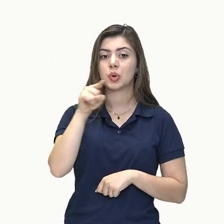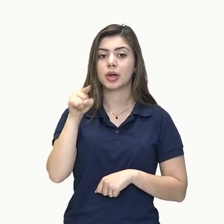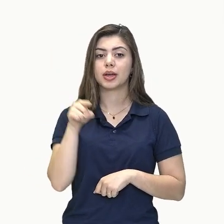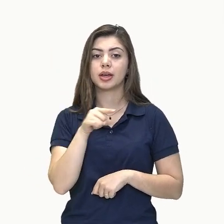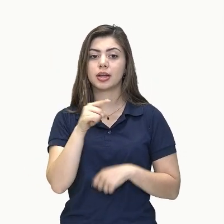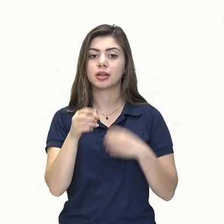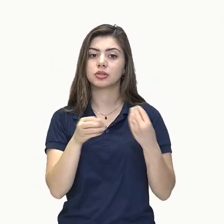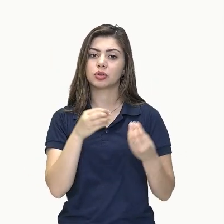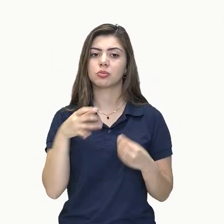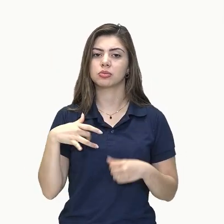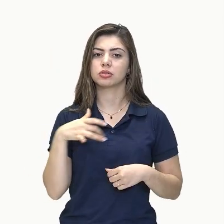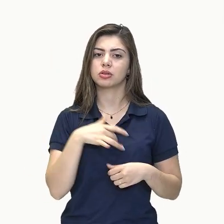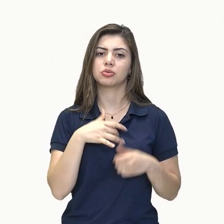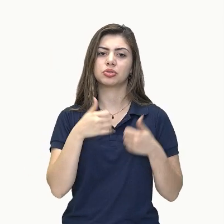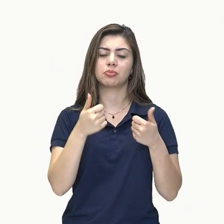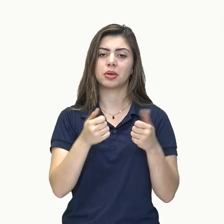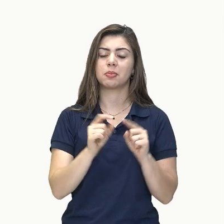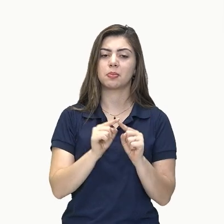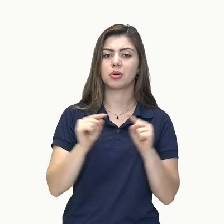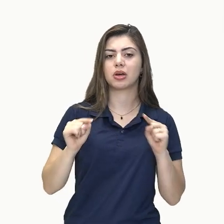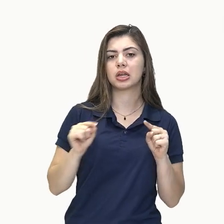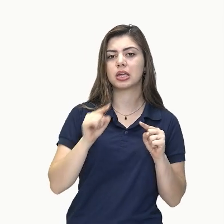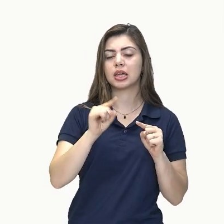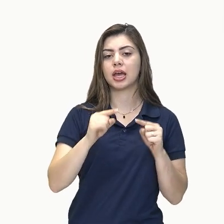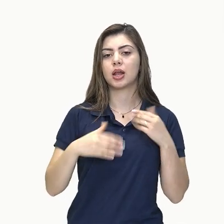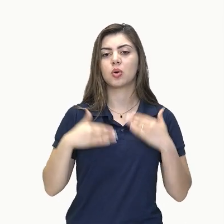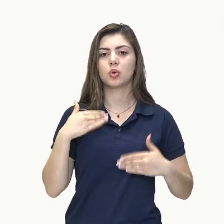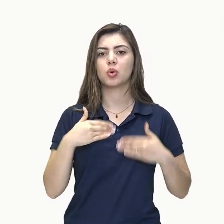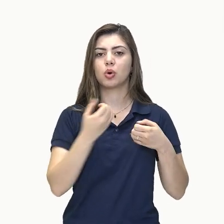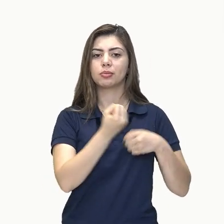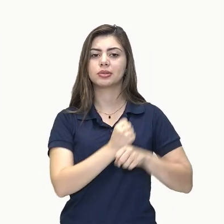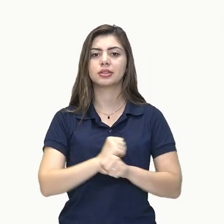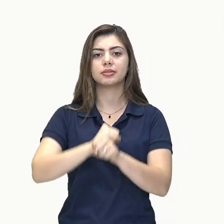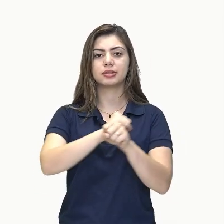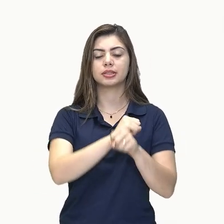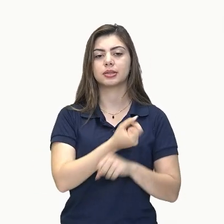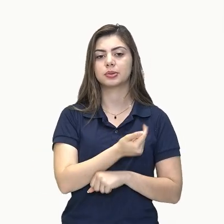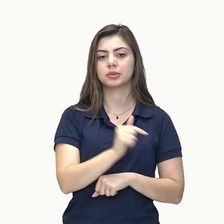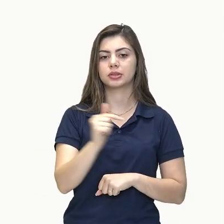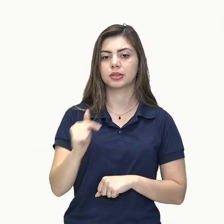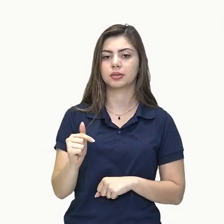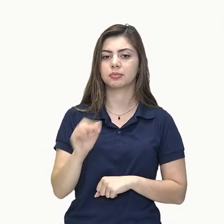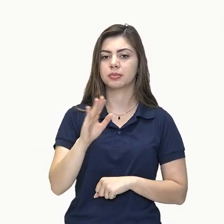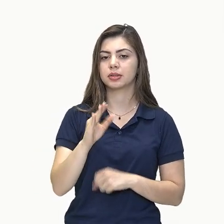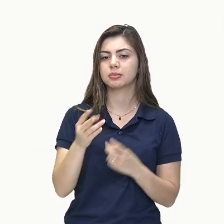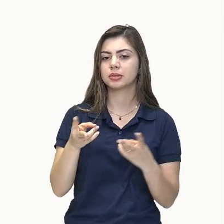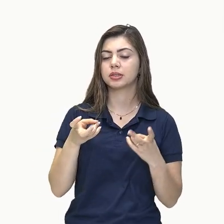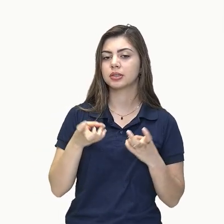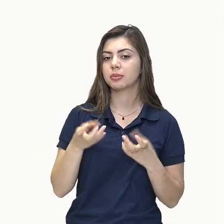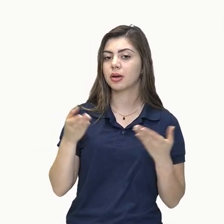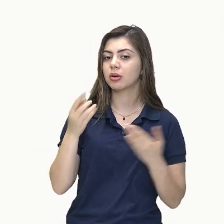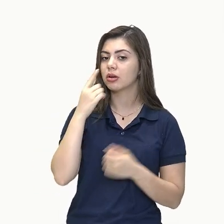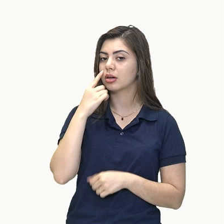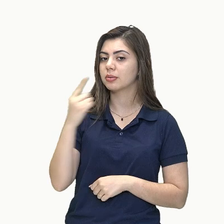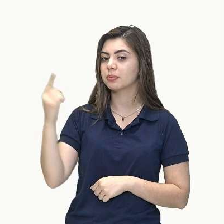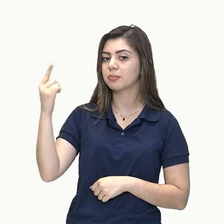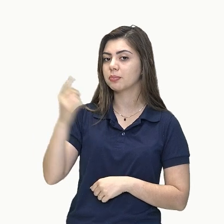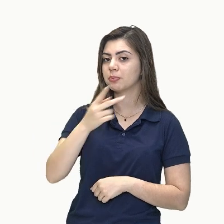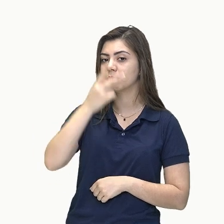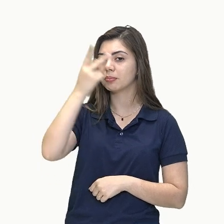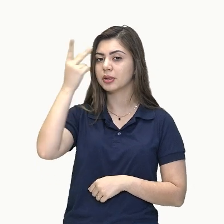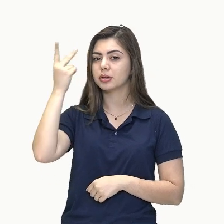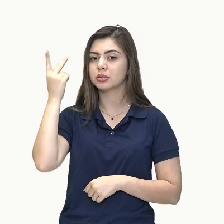apresentam saudáveis. Então, percebam na imagem esquerda que nós temos uma população de pessoas saudáveis, porém não imunizadas,